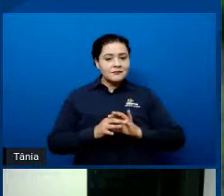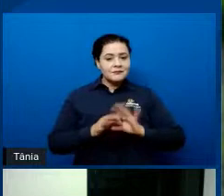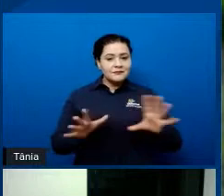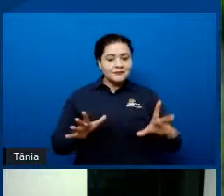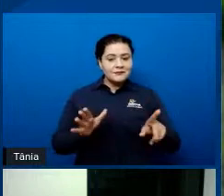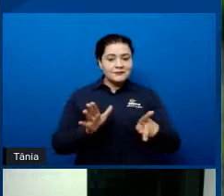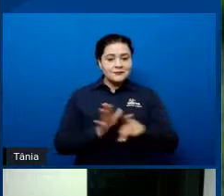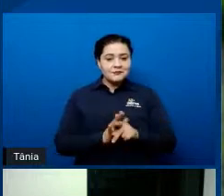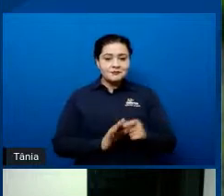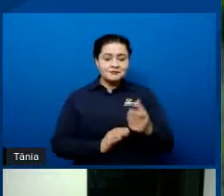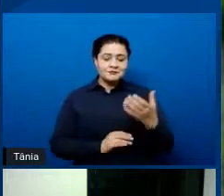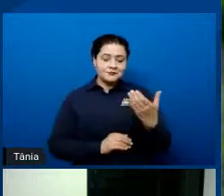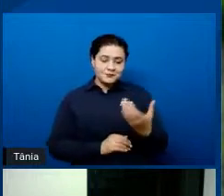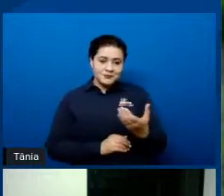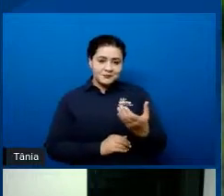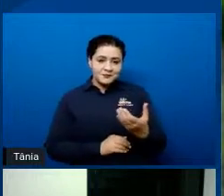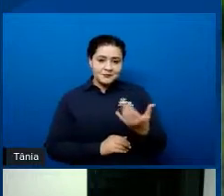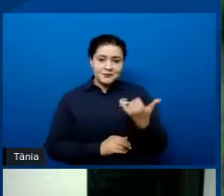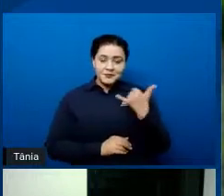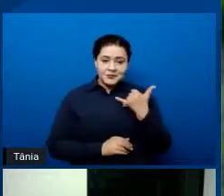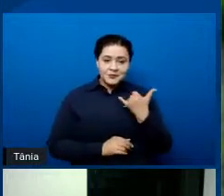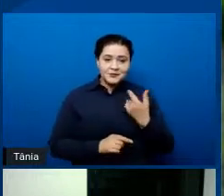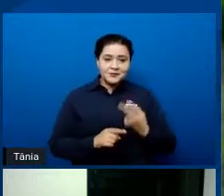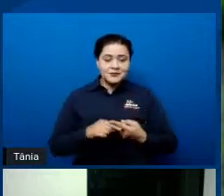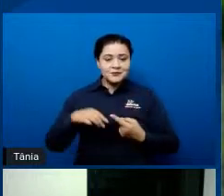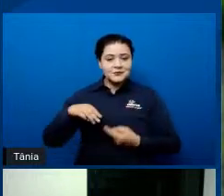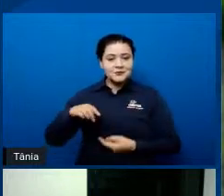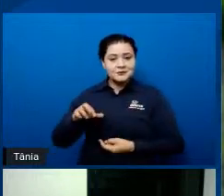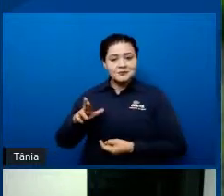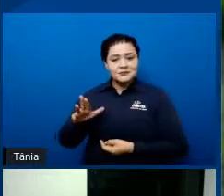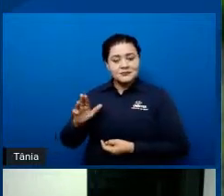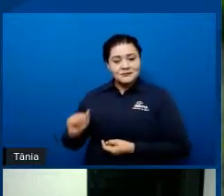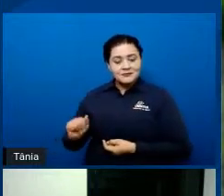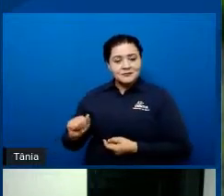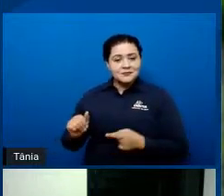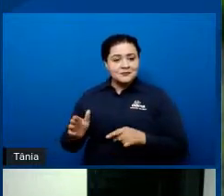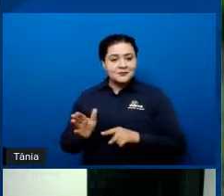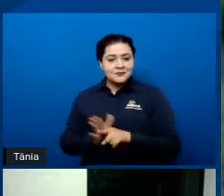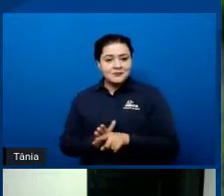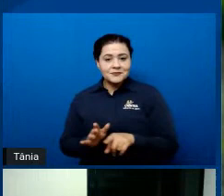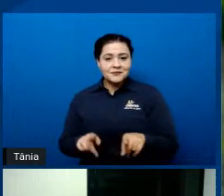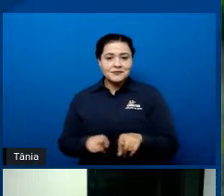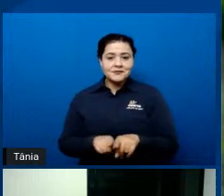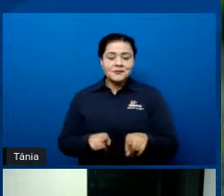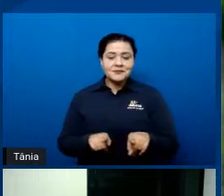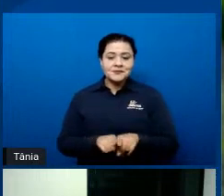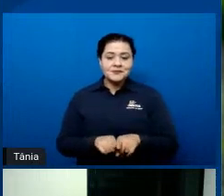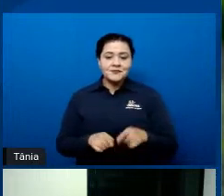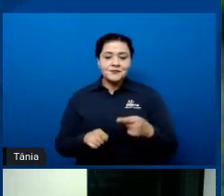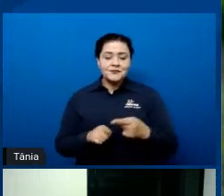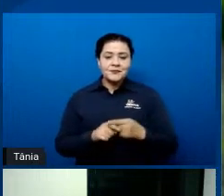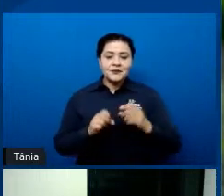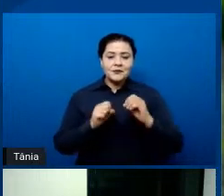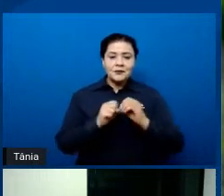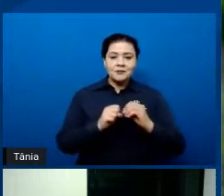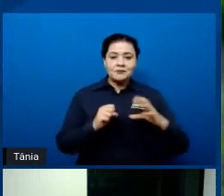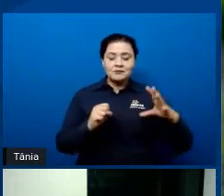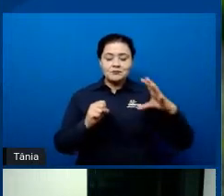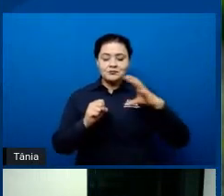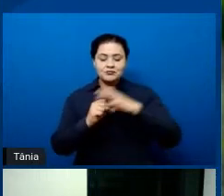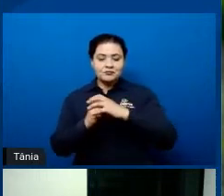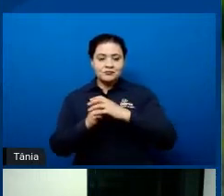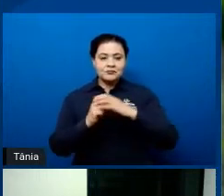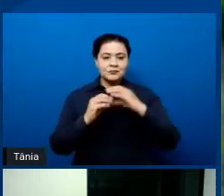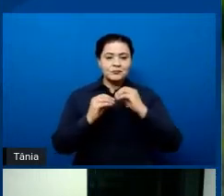de vocês. Foi a Márcia, né, que perguntou para a gente agora, né, essa galera que está por trás do Pokémon Go, né,